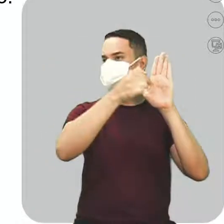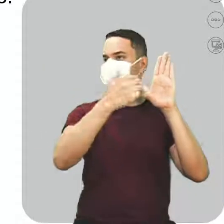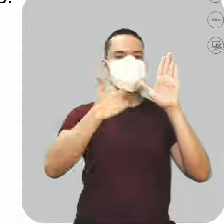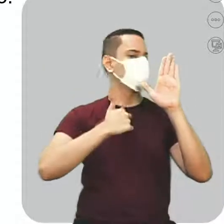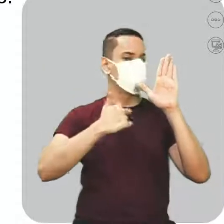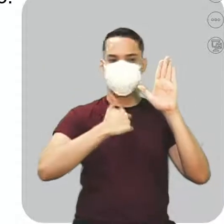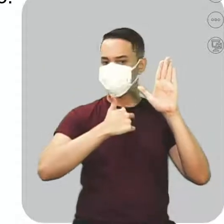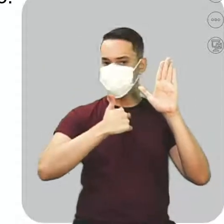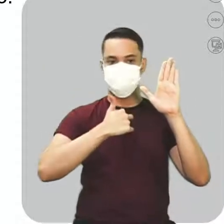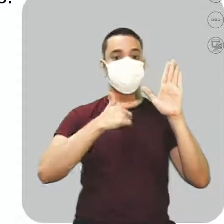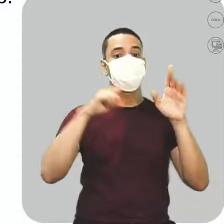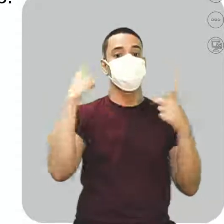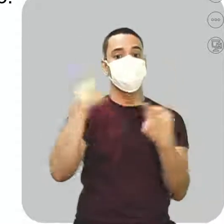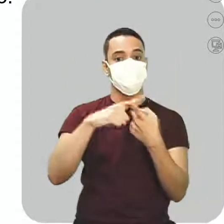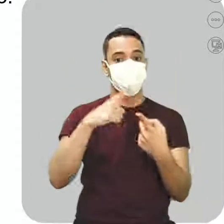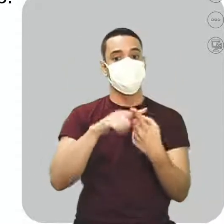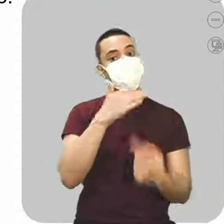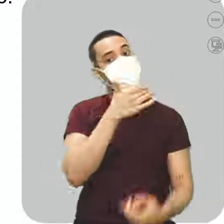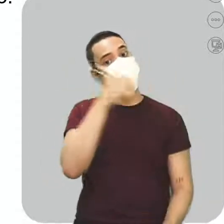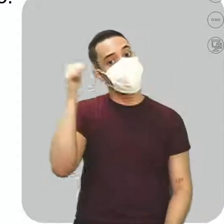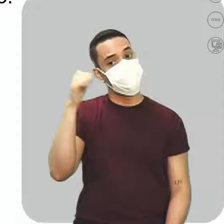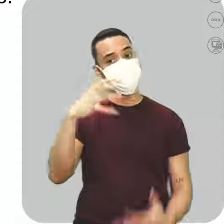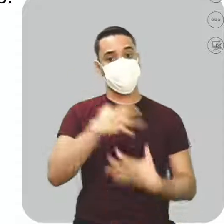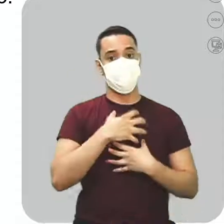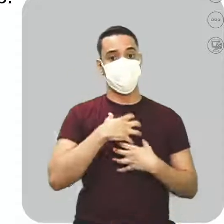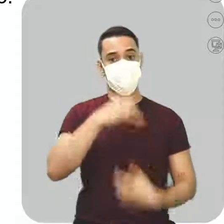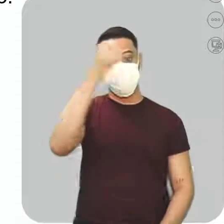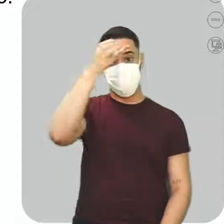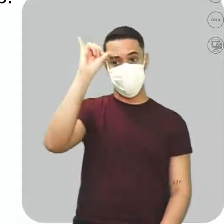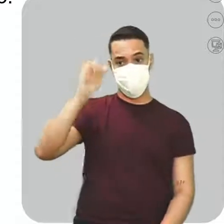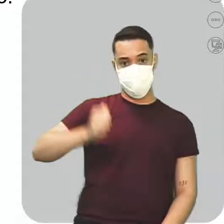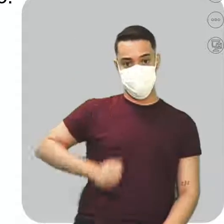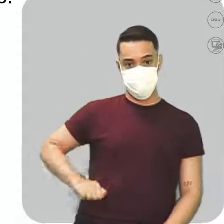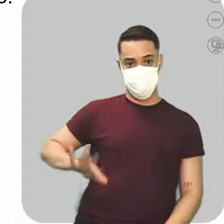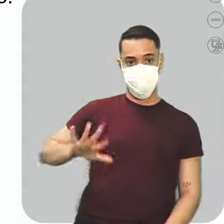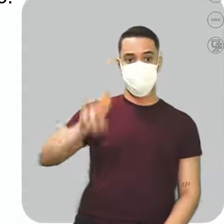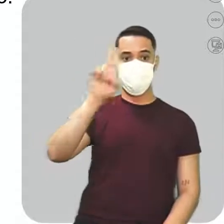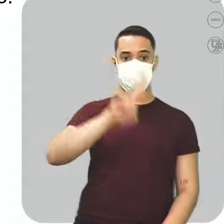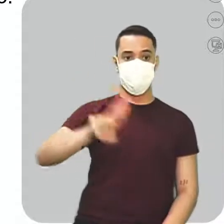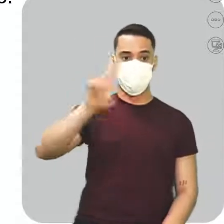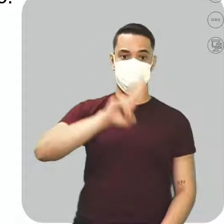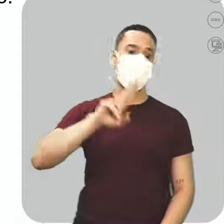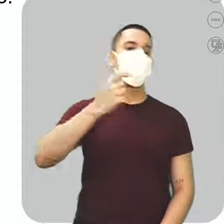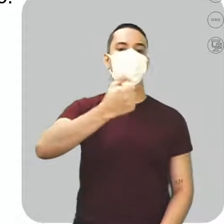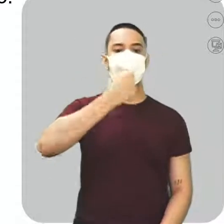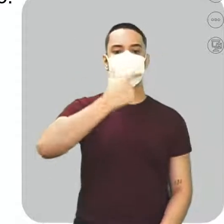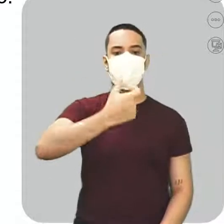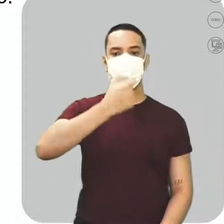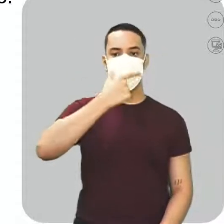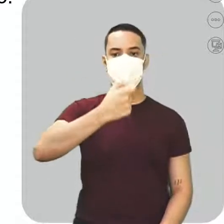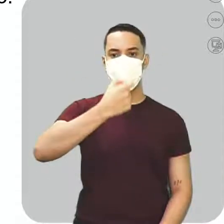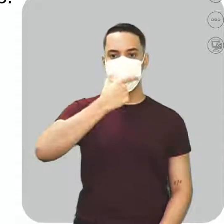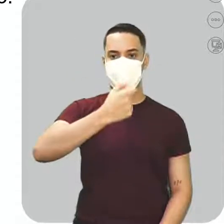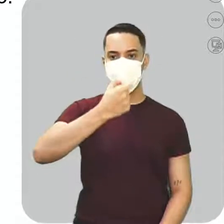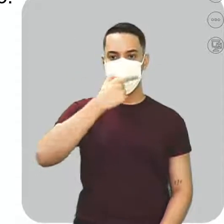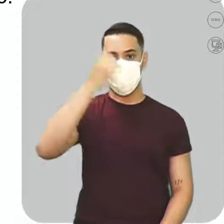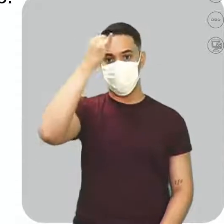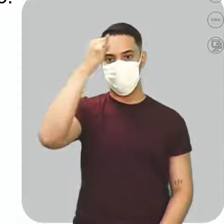Assim, a melhor maneira de evitar o aborto é utilizar métodos anticoncepcionais